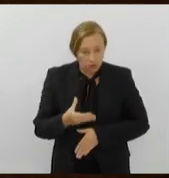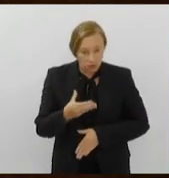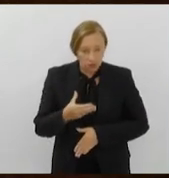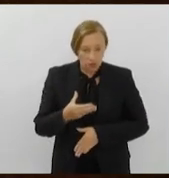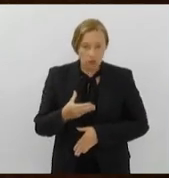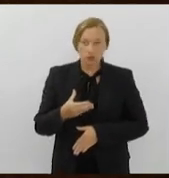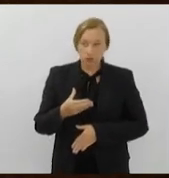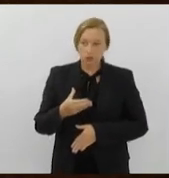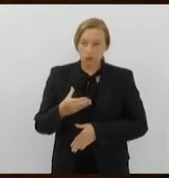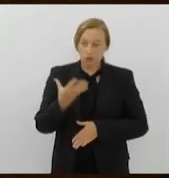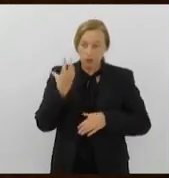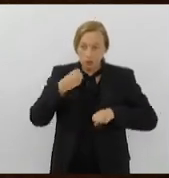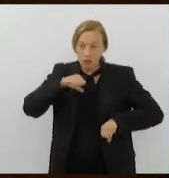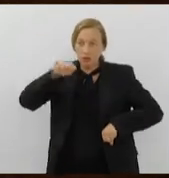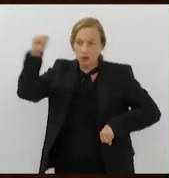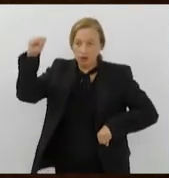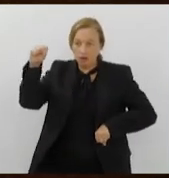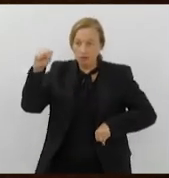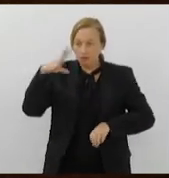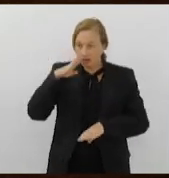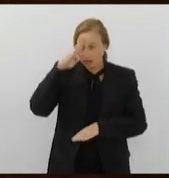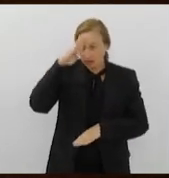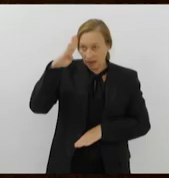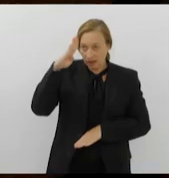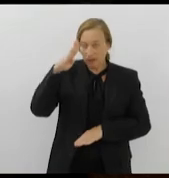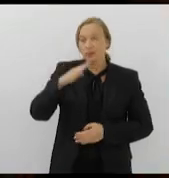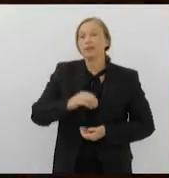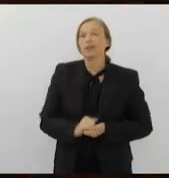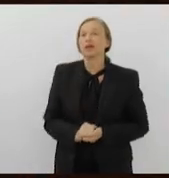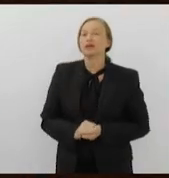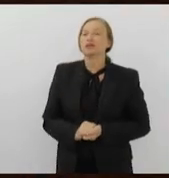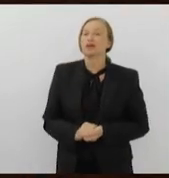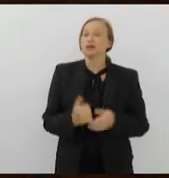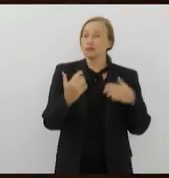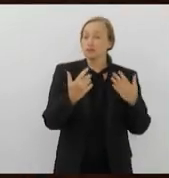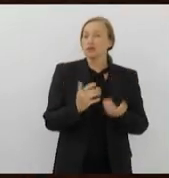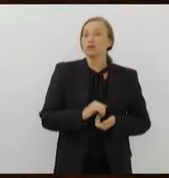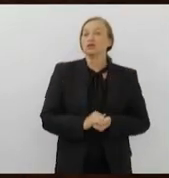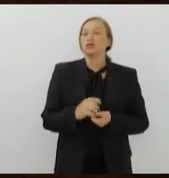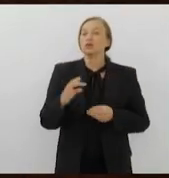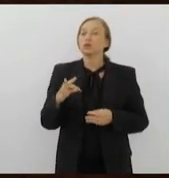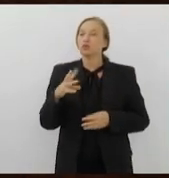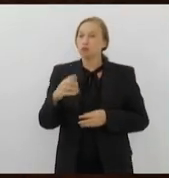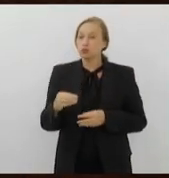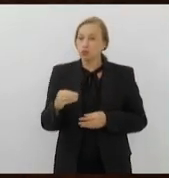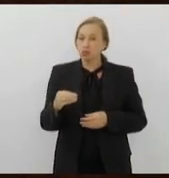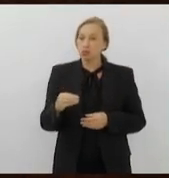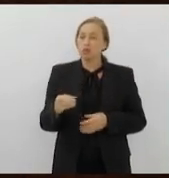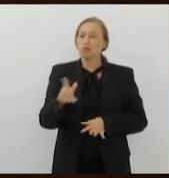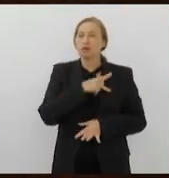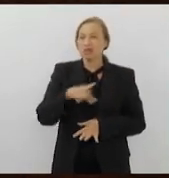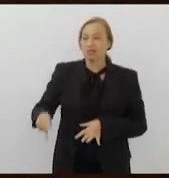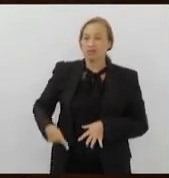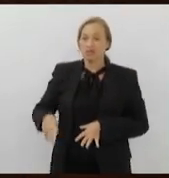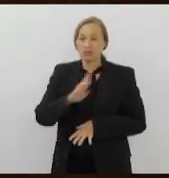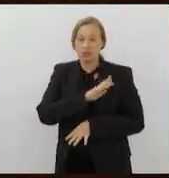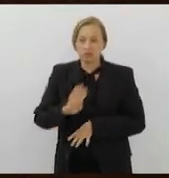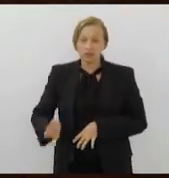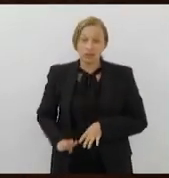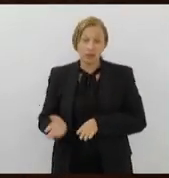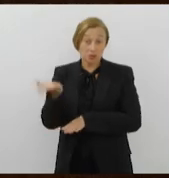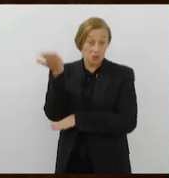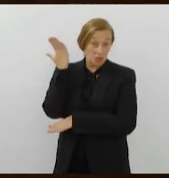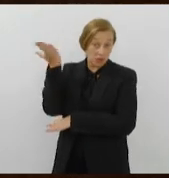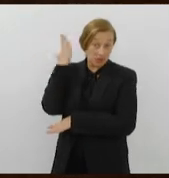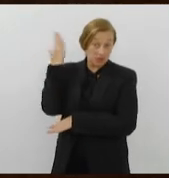outras categorias, sempre tiveram guarida nesse parlamento, sobretudo sobre a batuta do presidente Rodrigo Bacelar, que na época